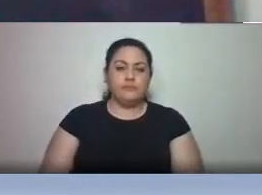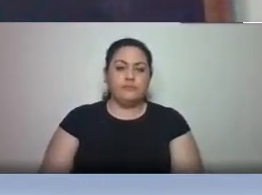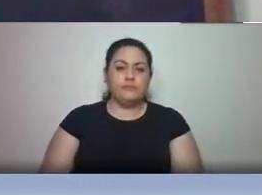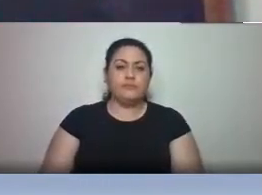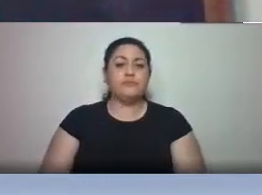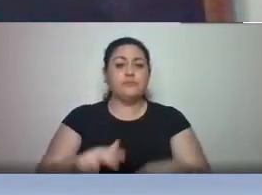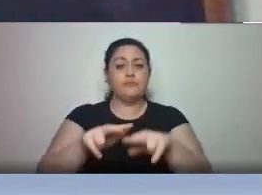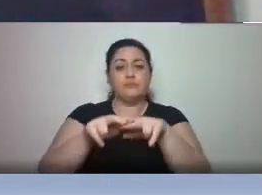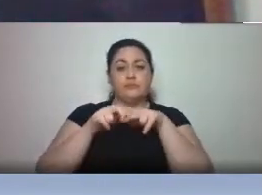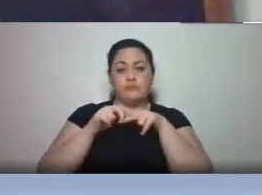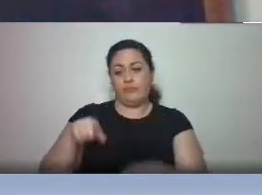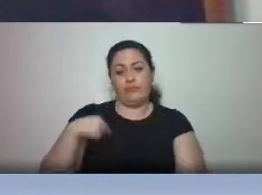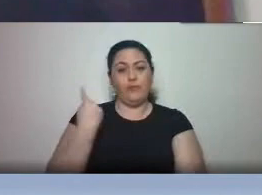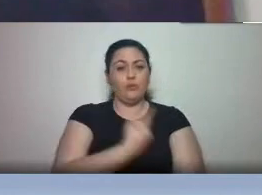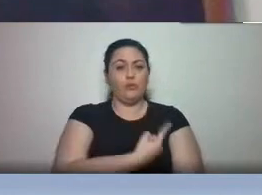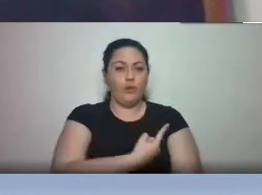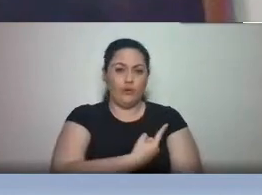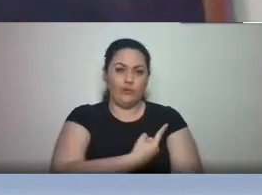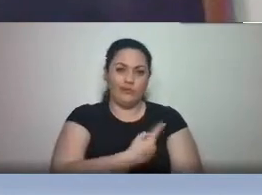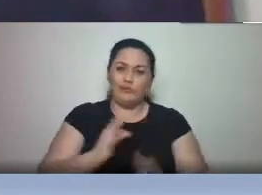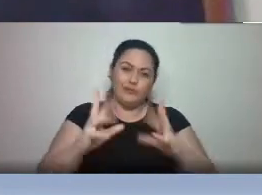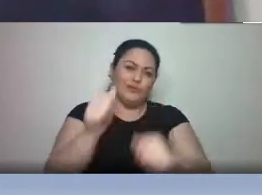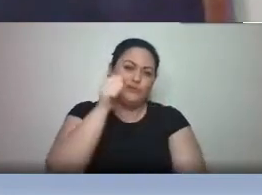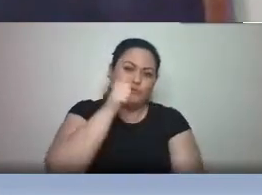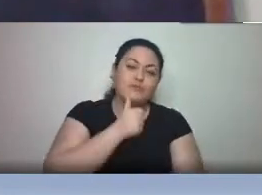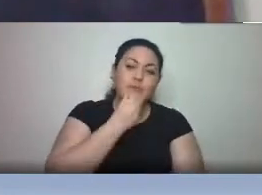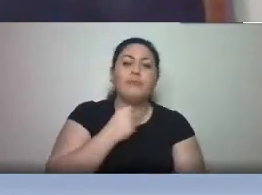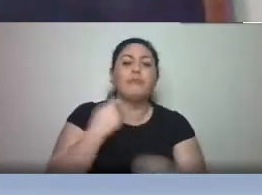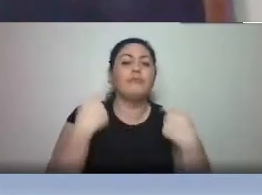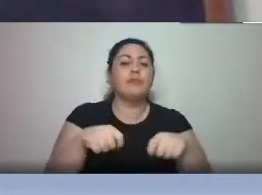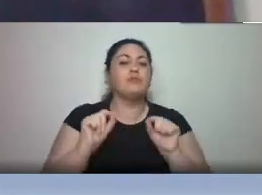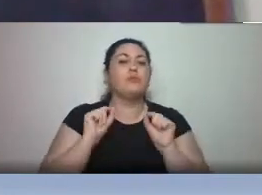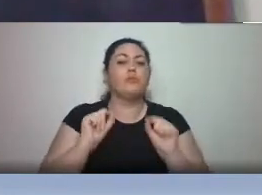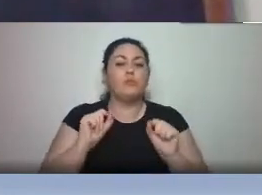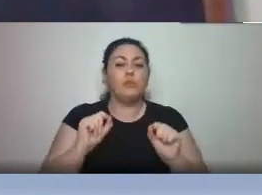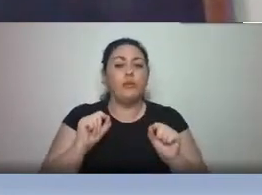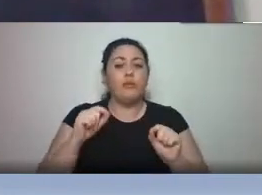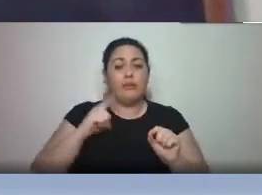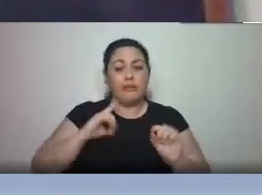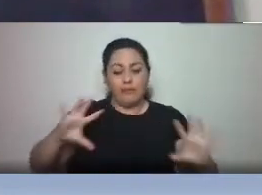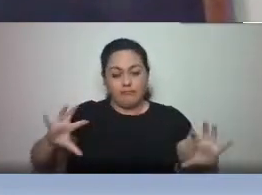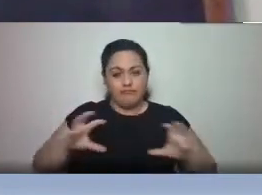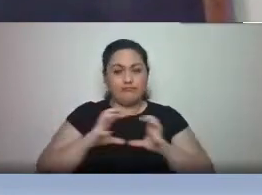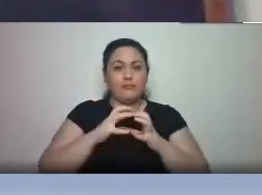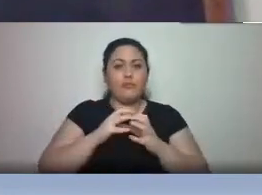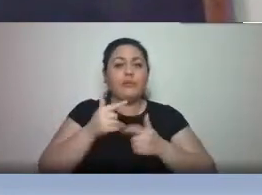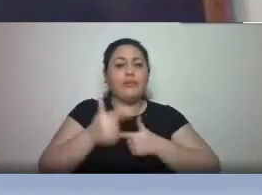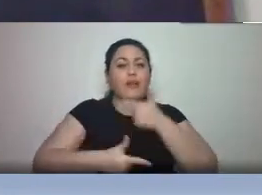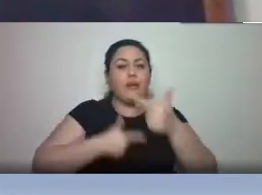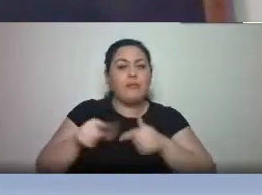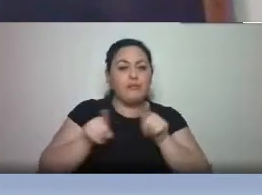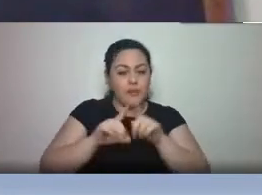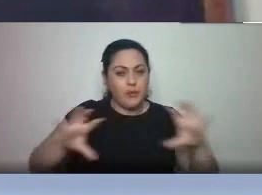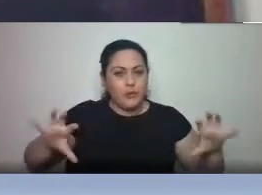todos nós e todas nós, contar com nossas redes de trabalho e de afeto,